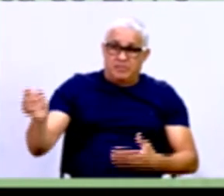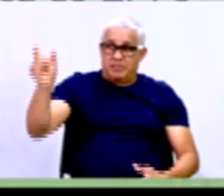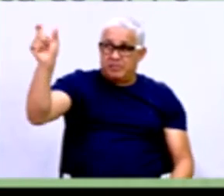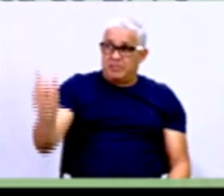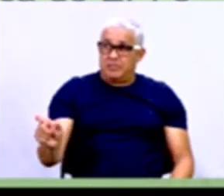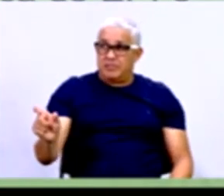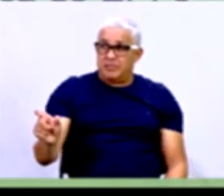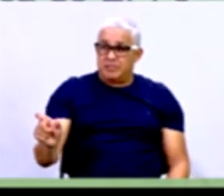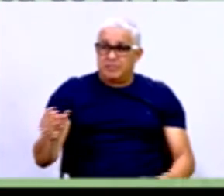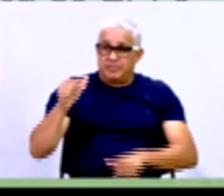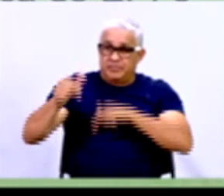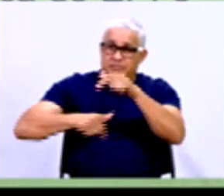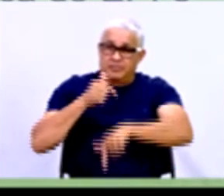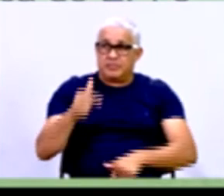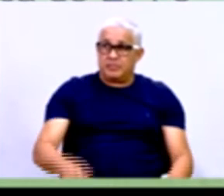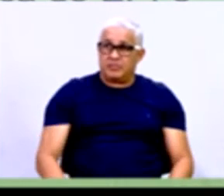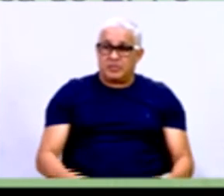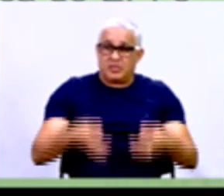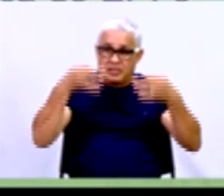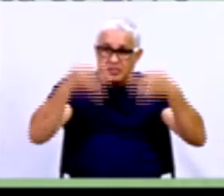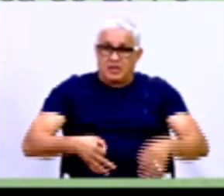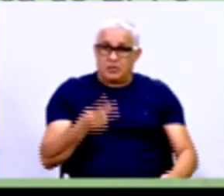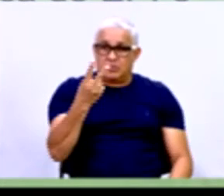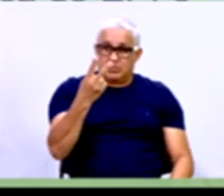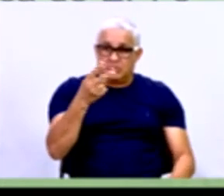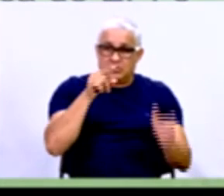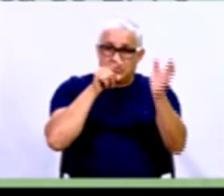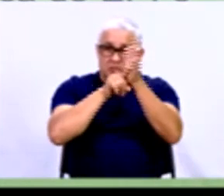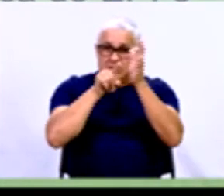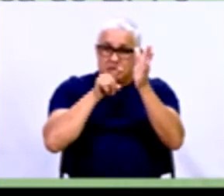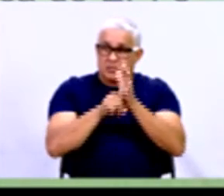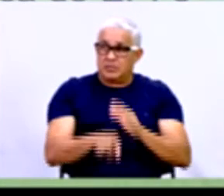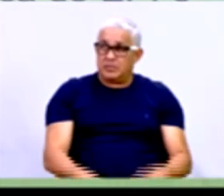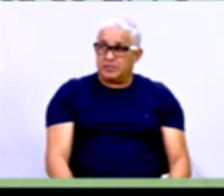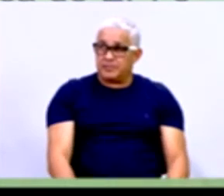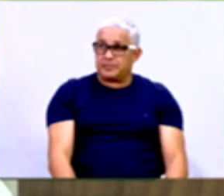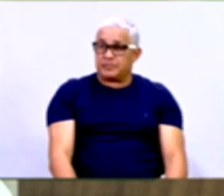Então, são duas questões aqui que estão corretas, certo, professor? Certo.